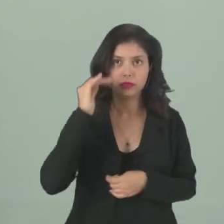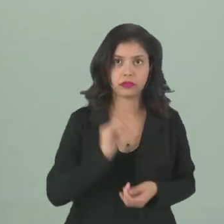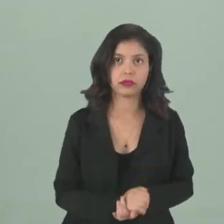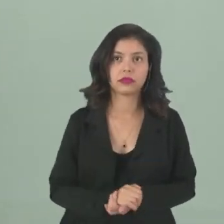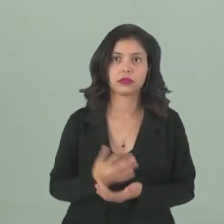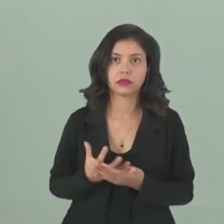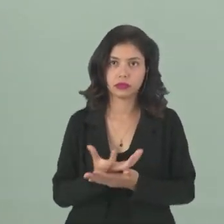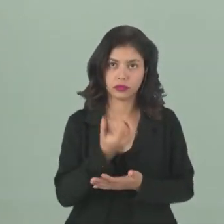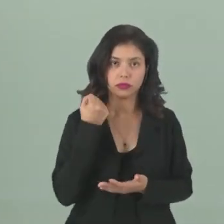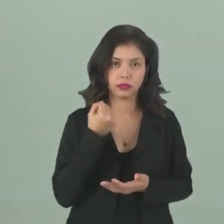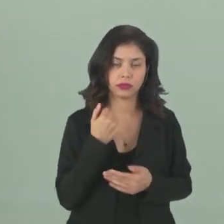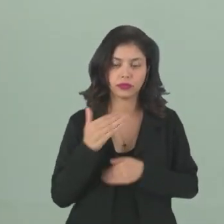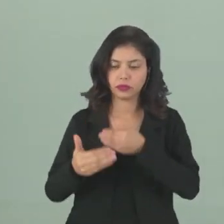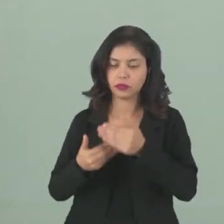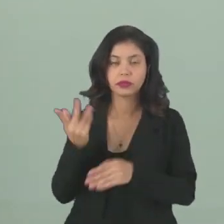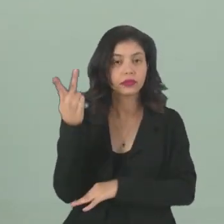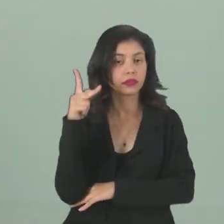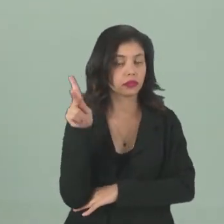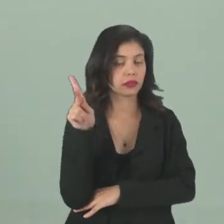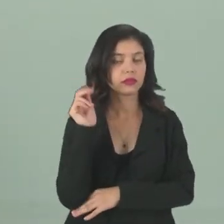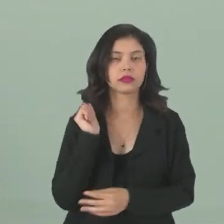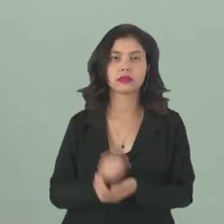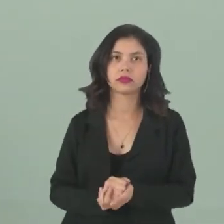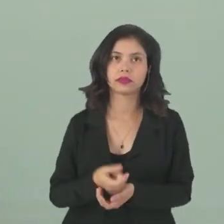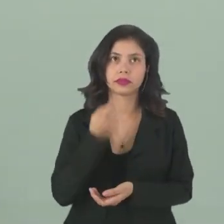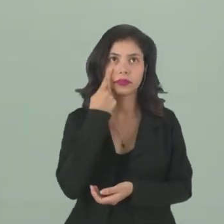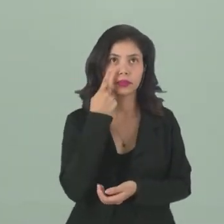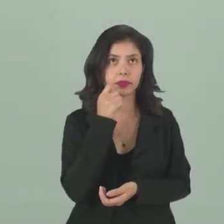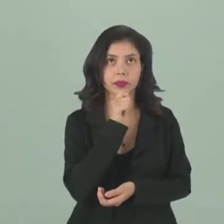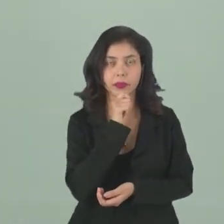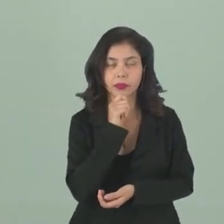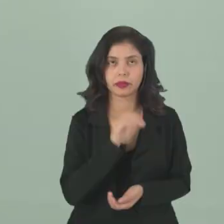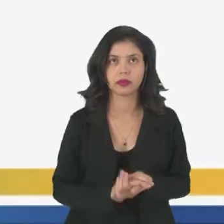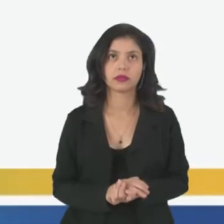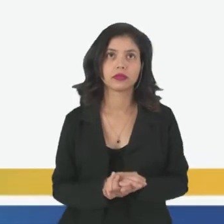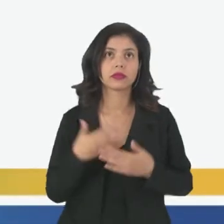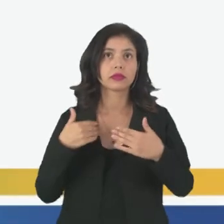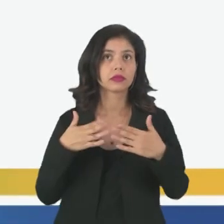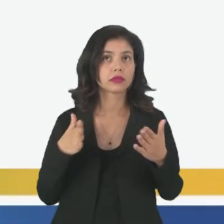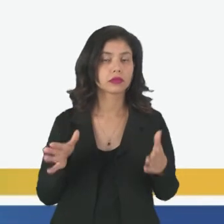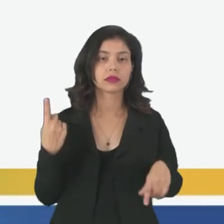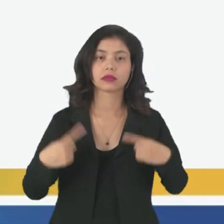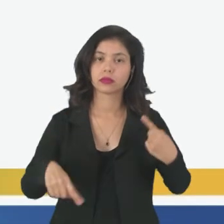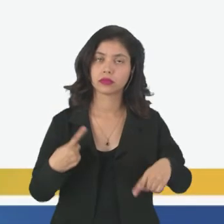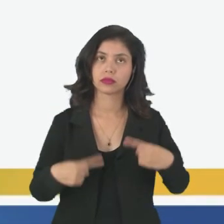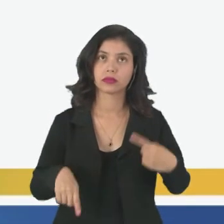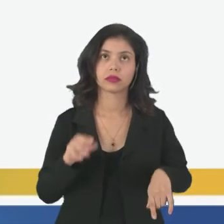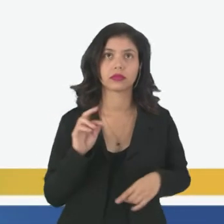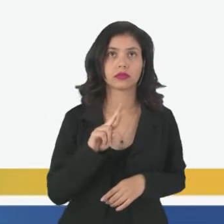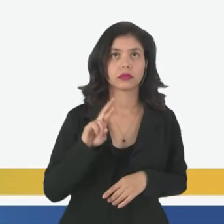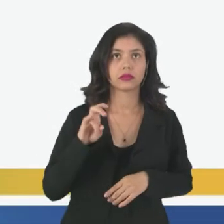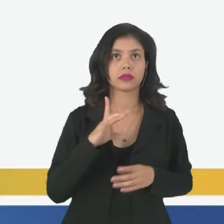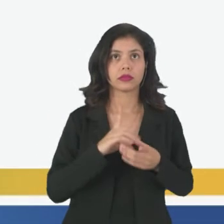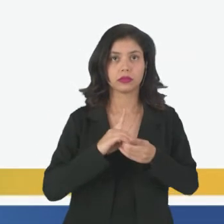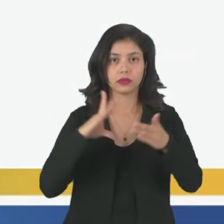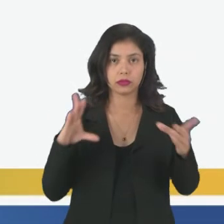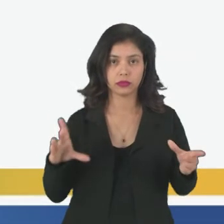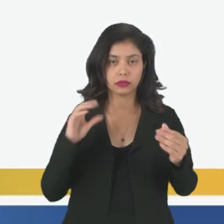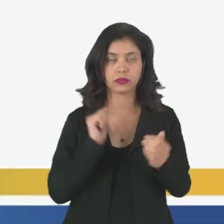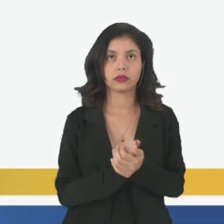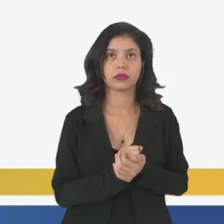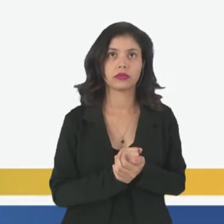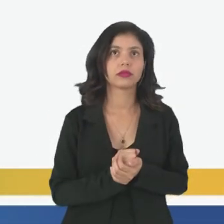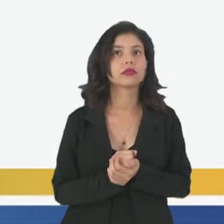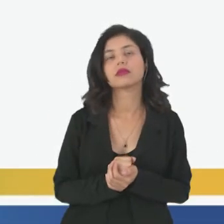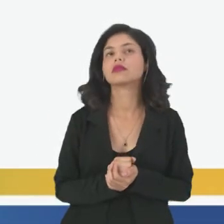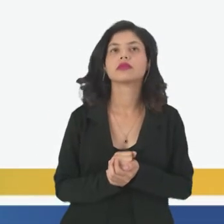foram retirados durante esse período. Mas vamos lá, que ainda não acabou. Nas eleições legislativas de